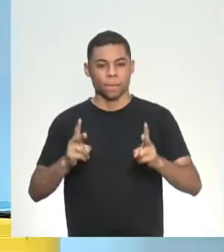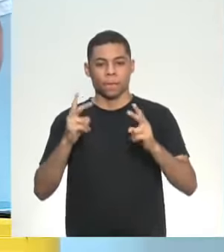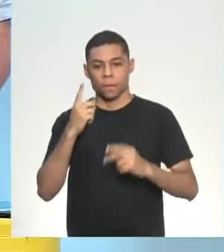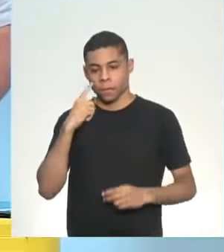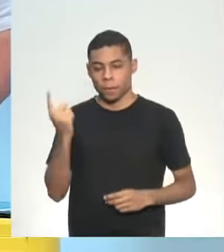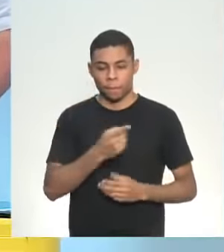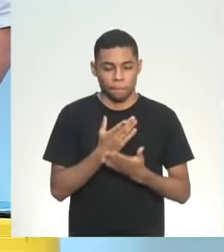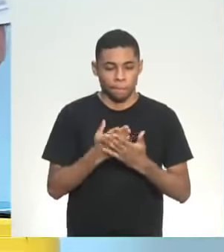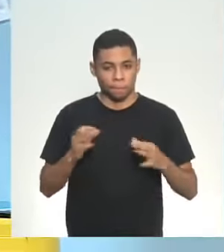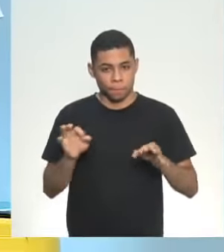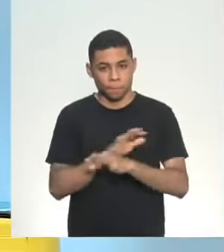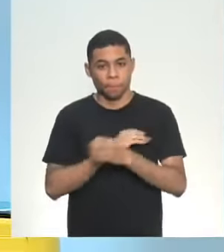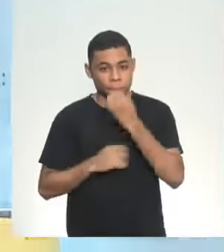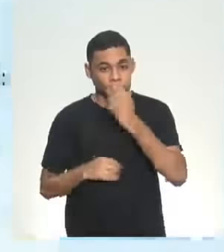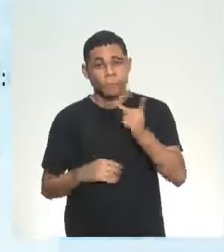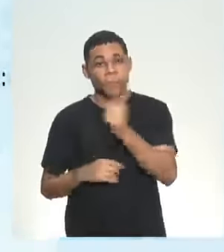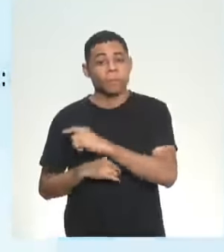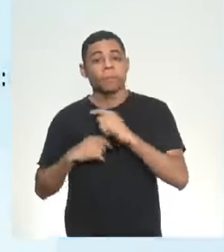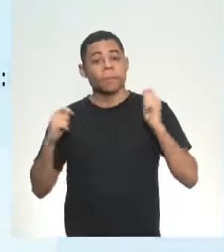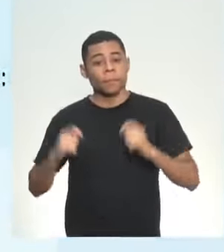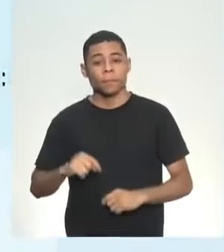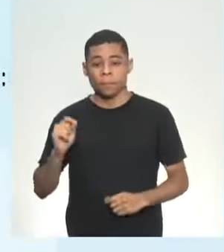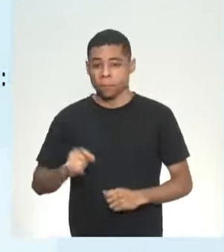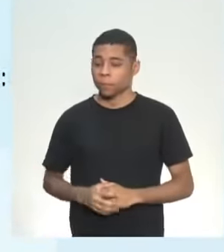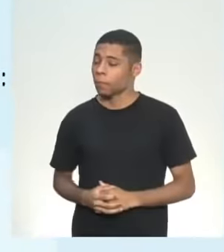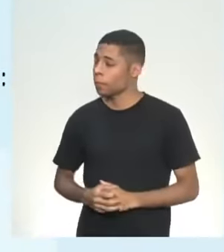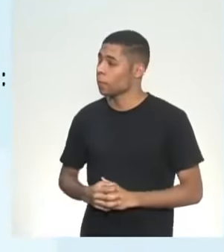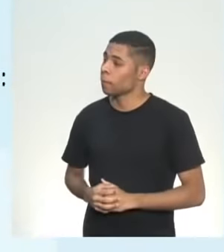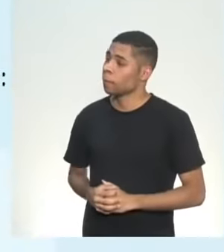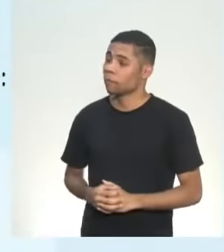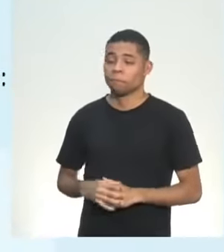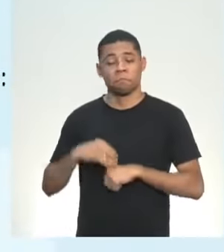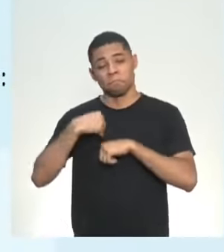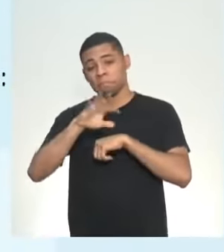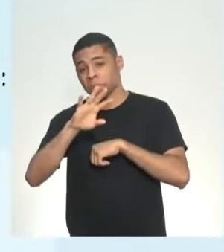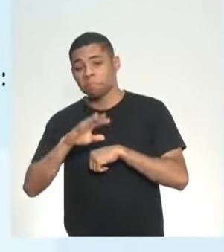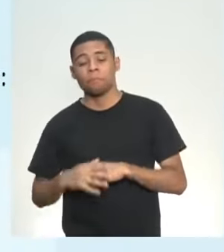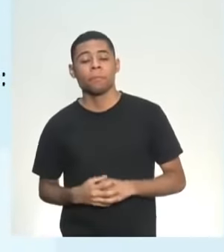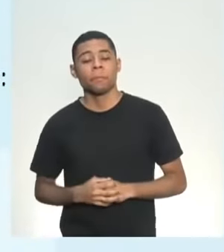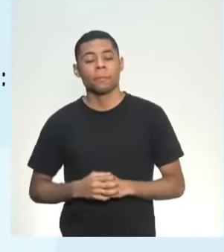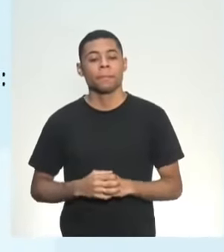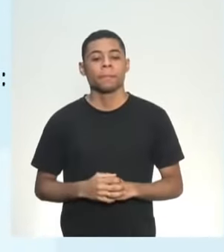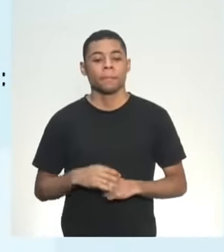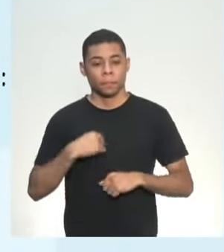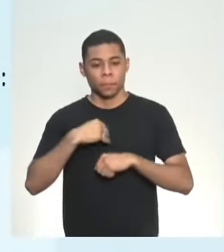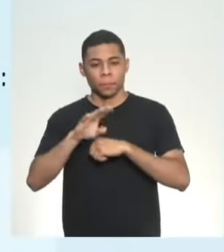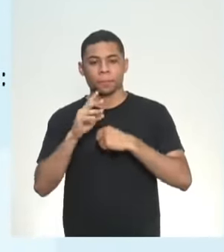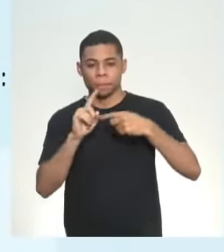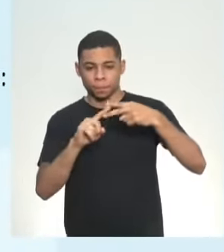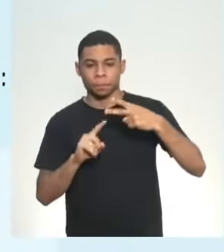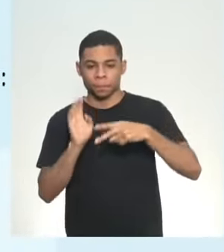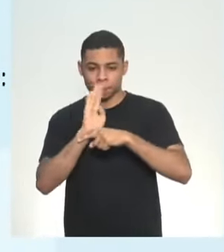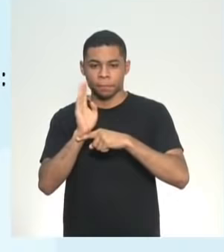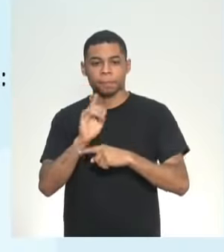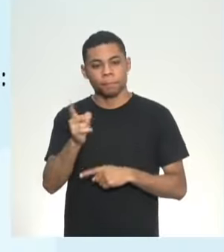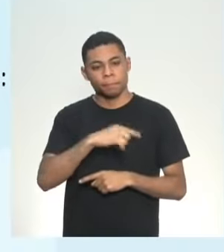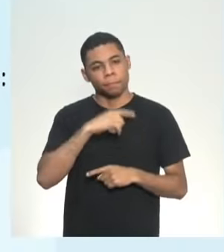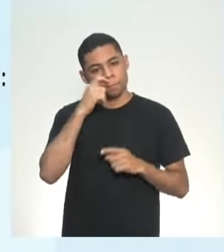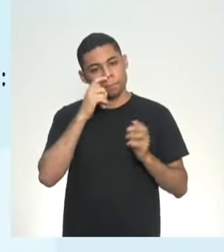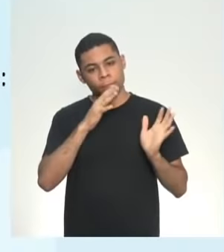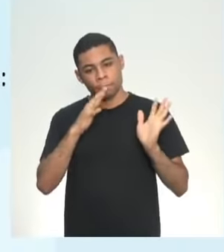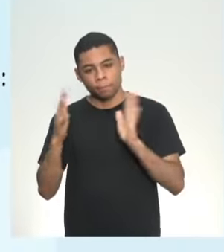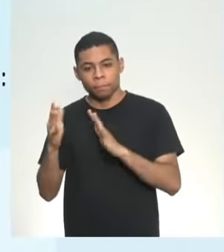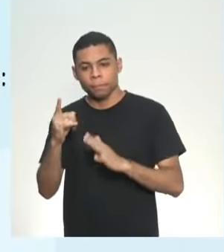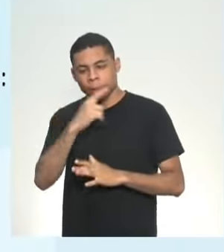nossa aula tá terminando o quê que vocês podem fazer aí é um algo pós-aula eu indiquei dois vídeos ali para vocês para vocês